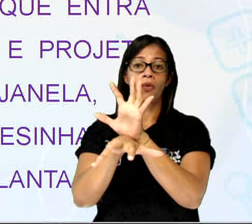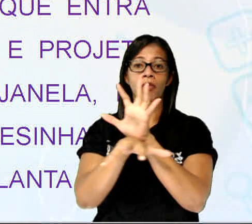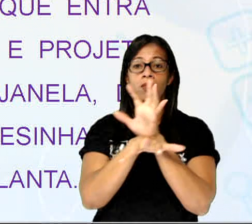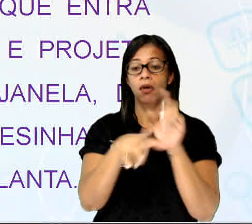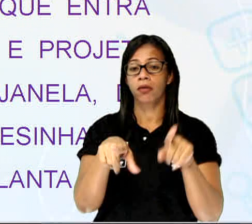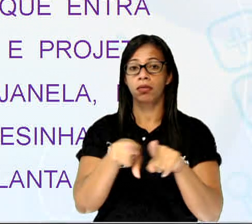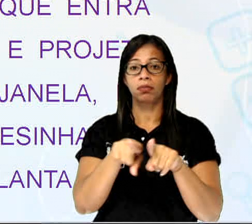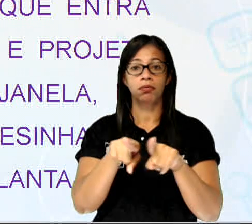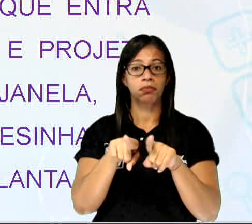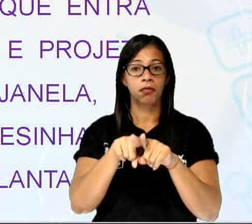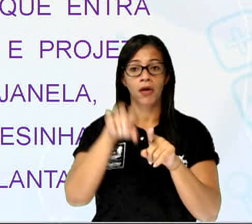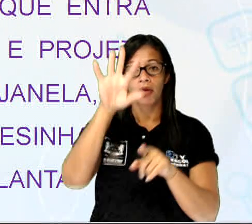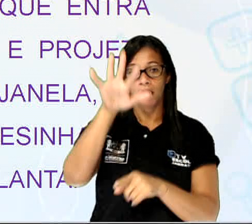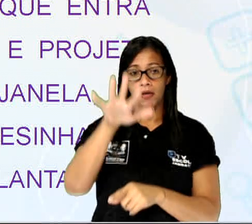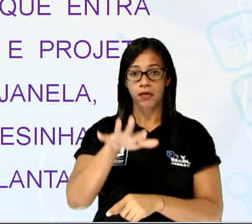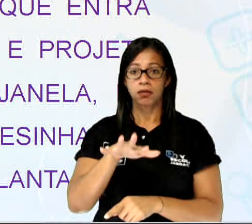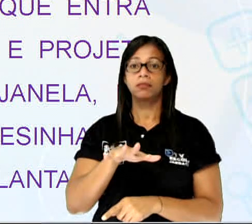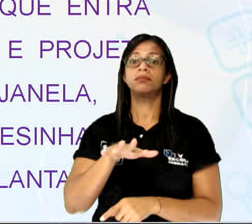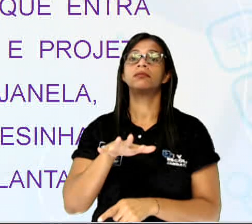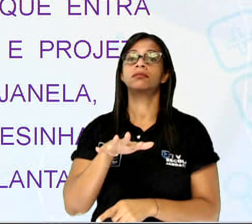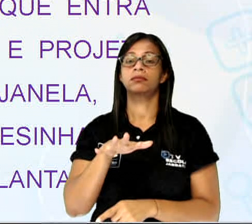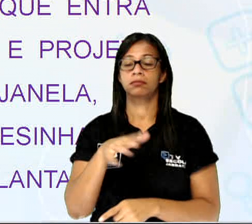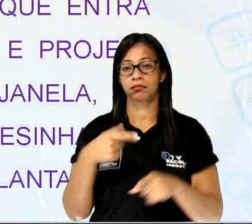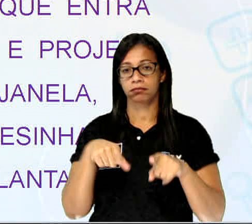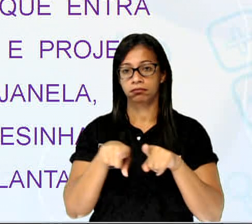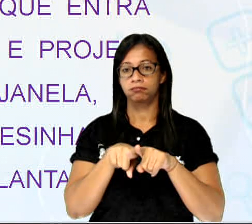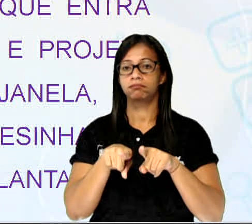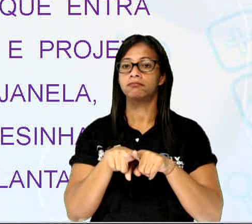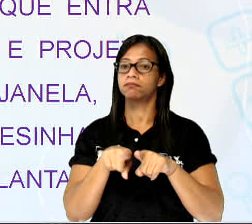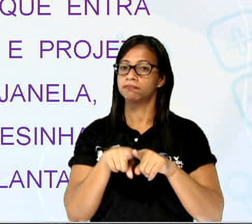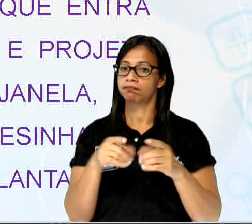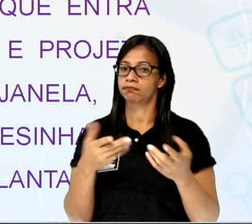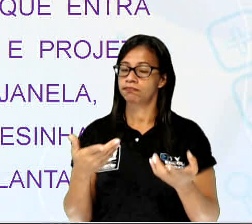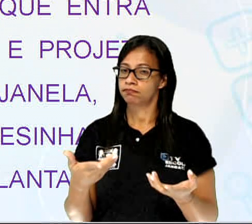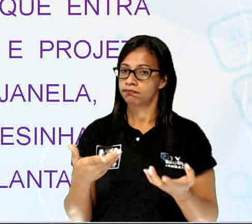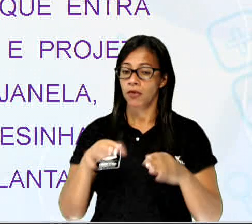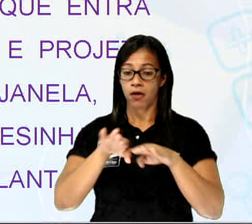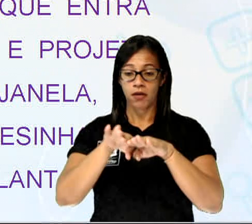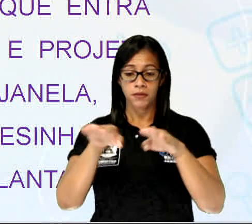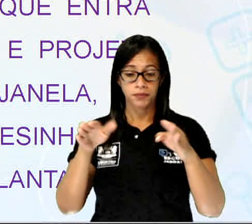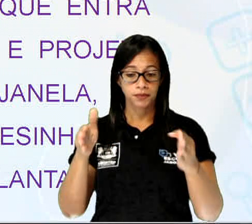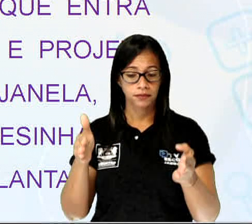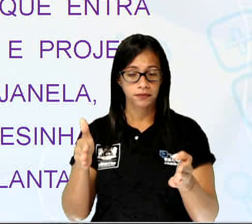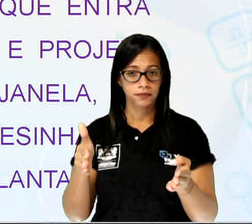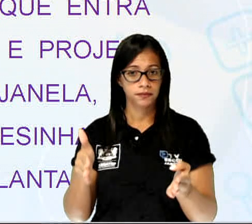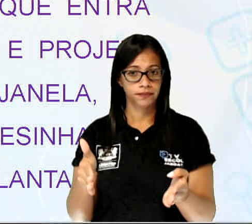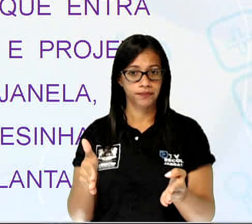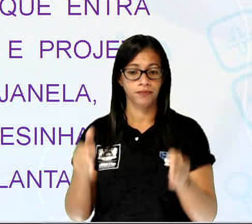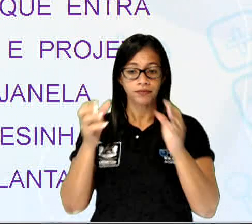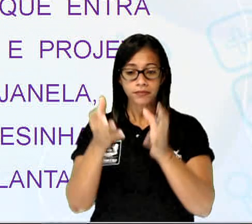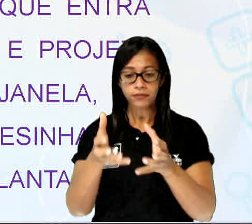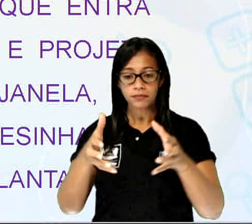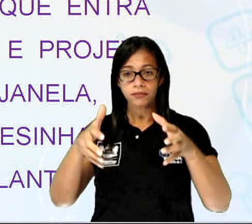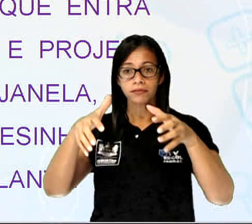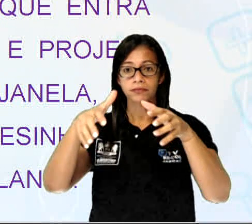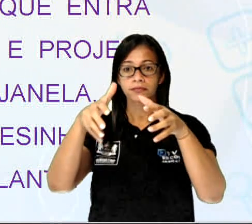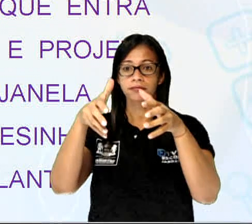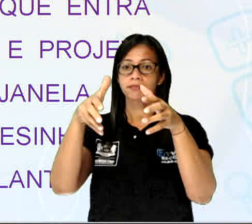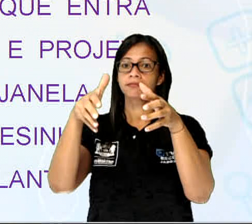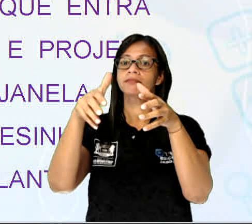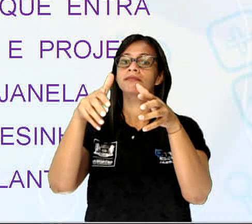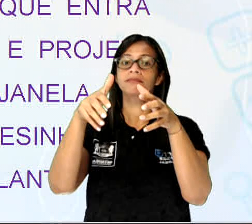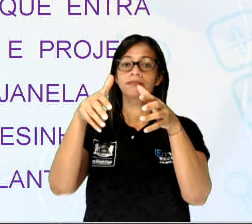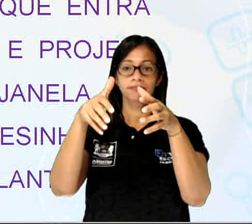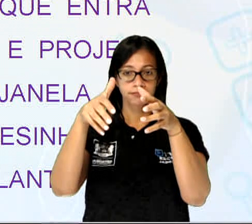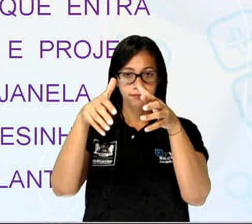da grade, não é? Que é colocada sobre a janela, da mesinha, do jarro e